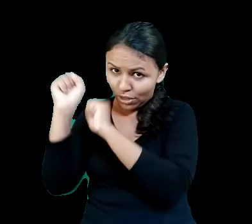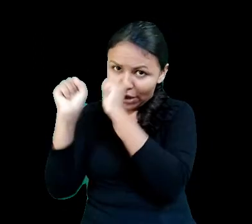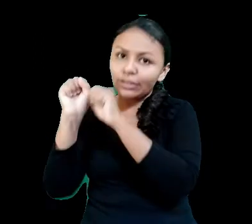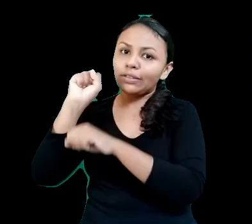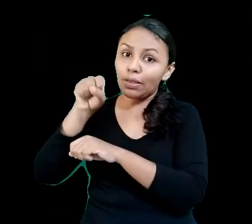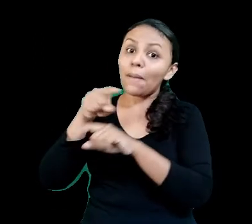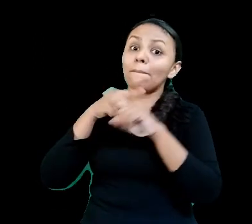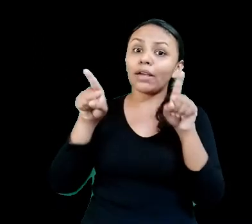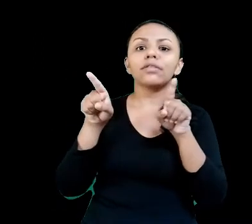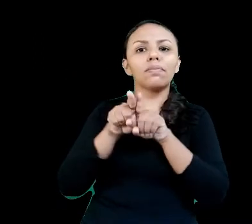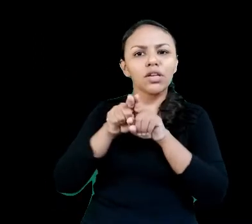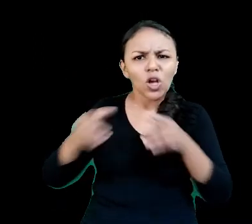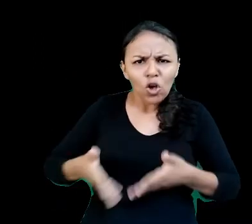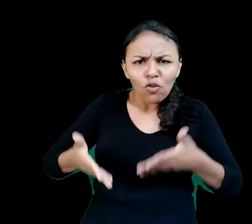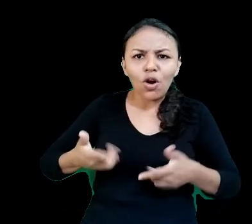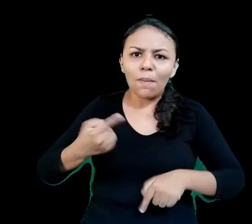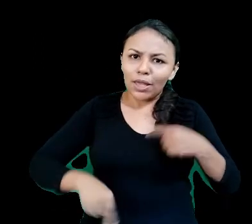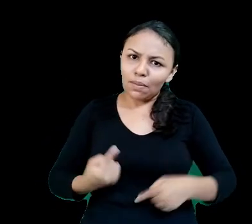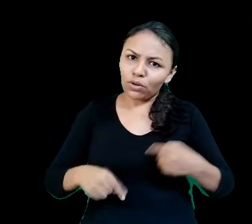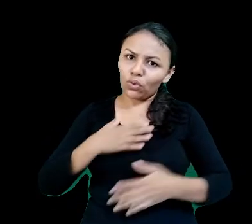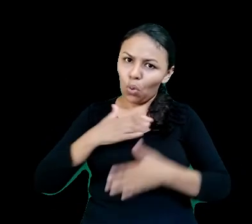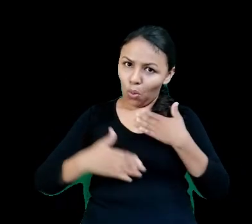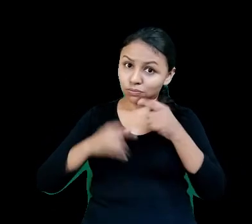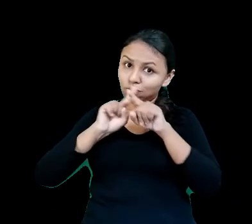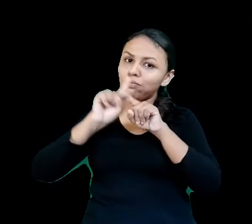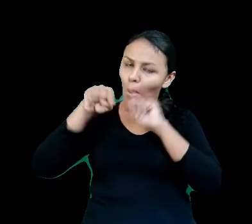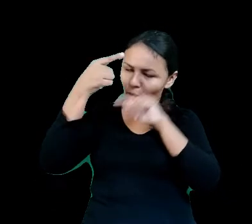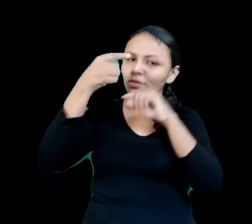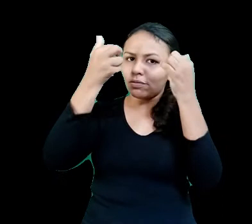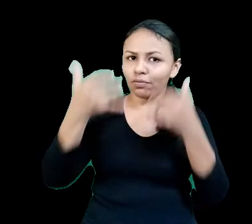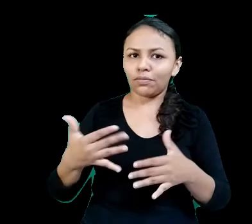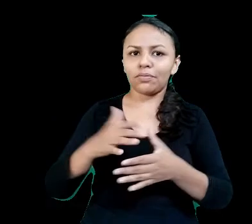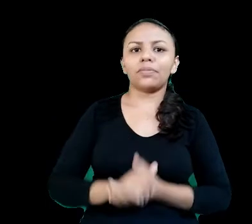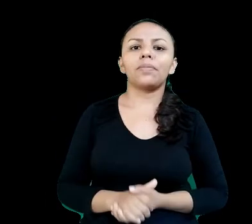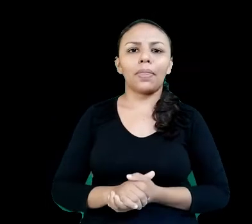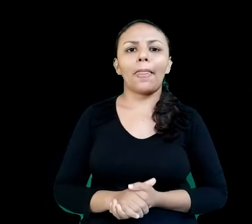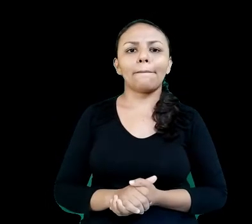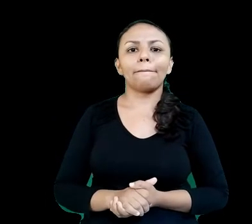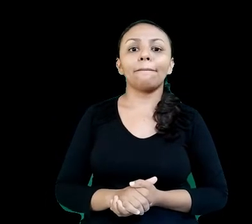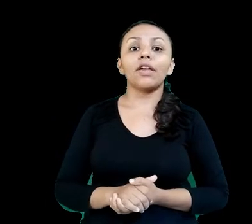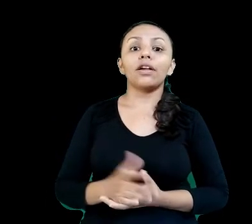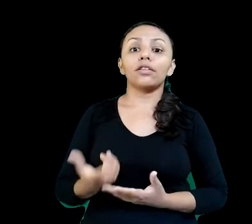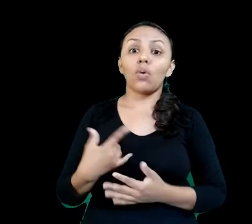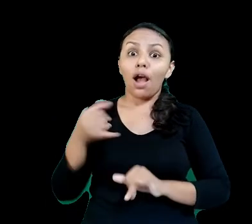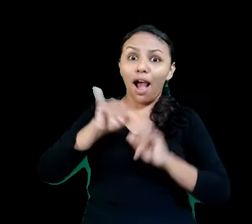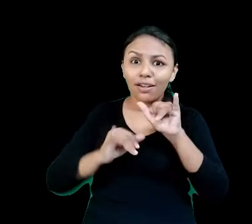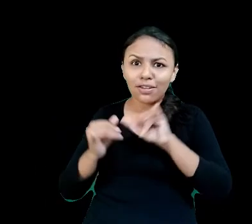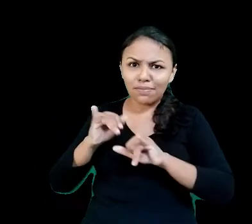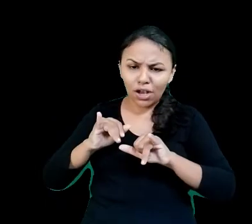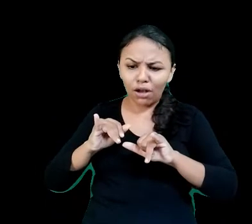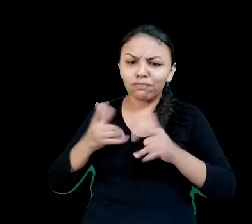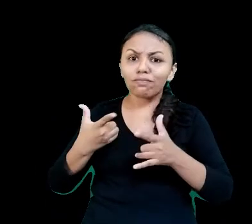ativador do metabolismo corporal, que a gente vai ver mais à frente. Então, as ativações químicas desses produtos, dos